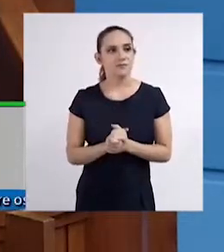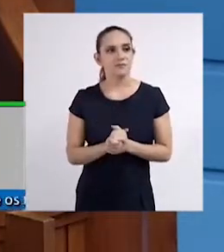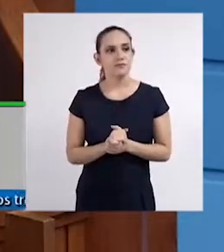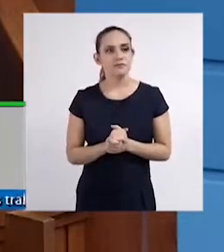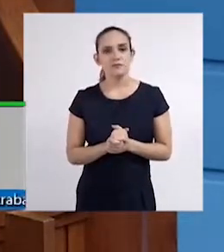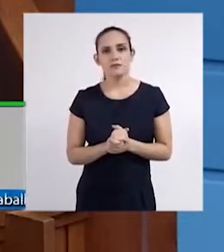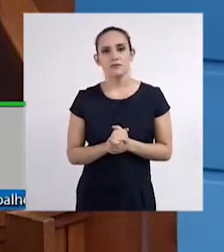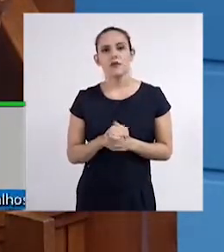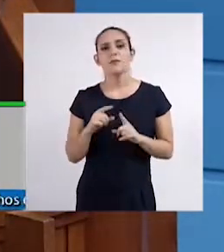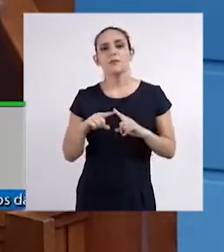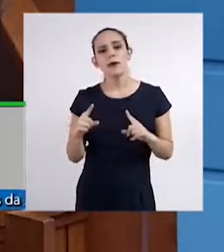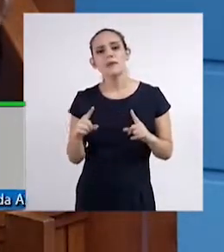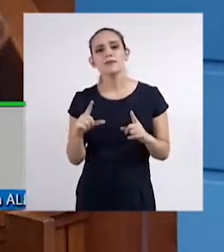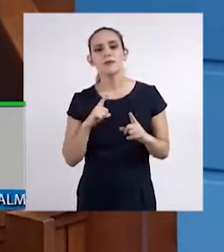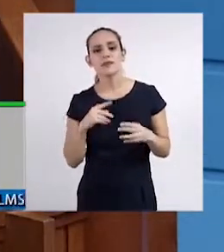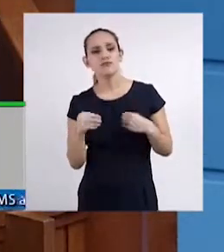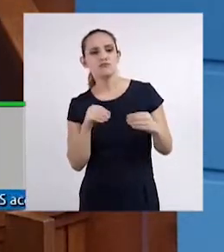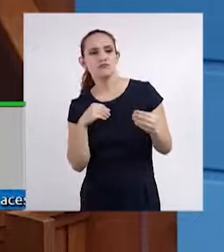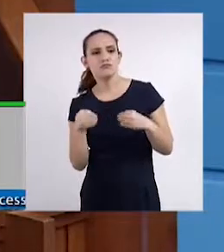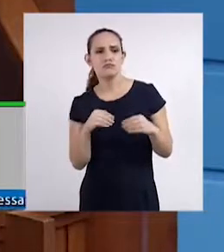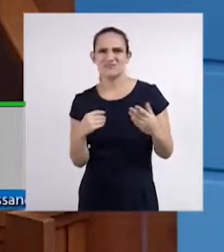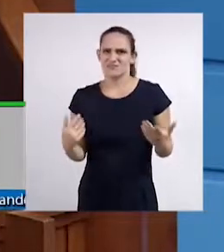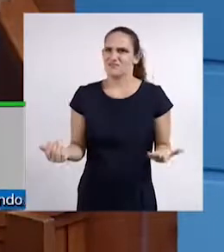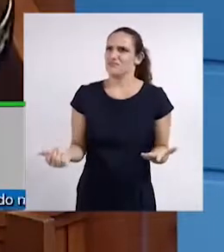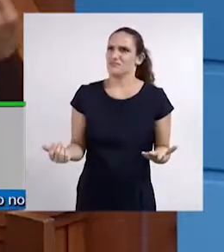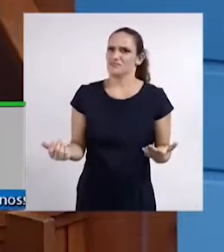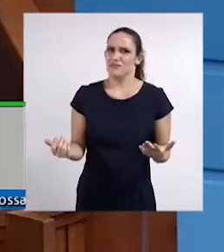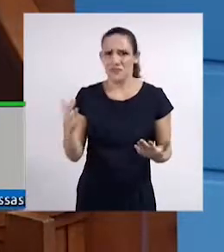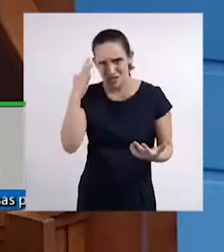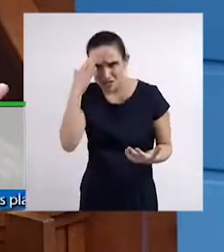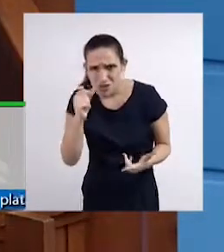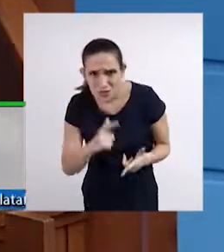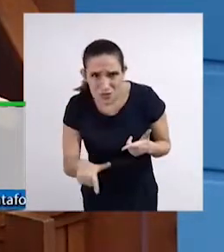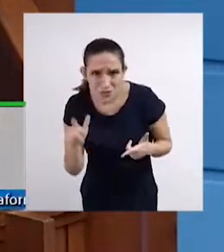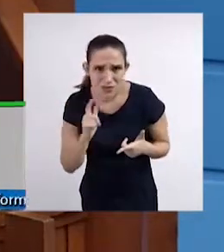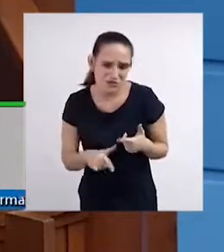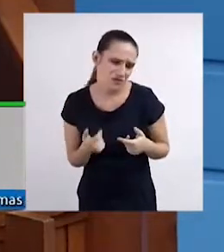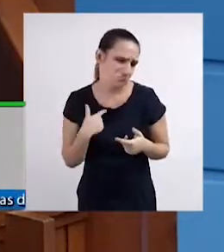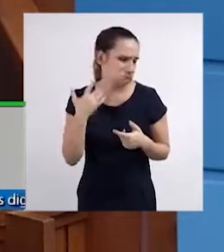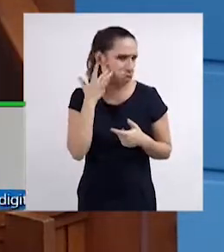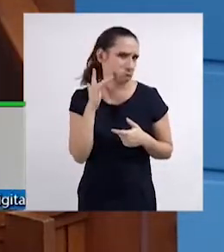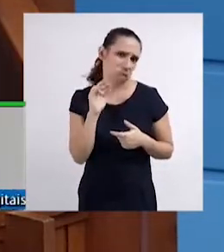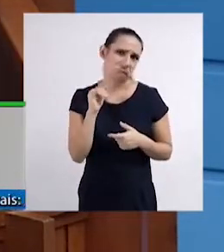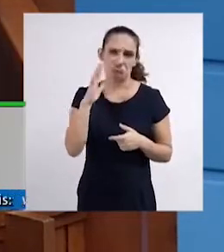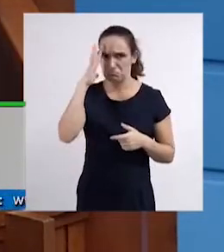com algumas flexibilidades, que eu não sei se resolve o problema, não sei se resolve.